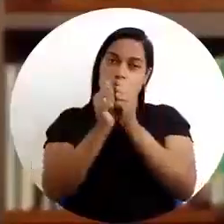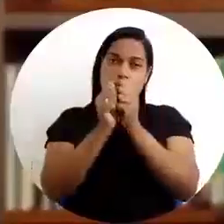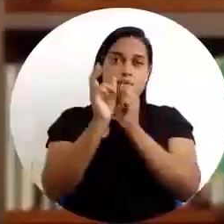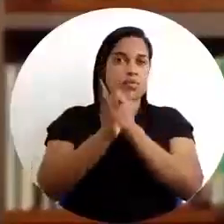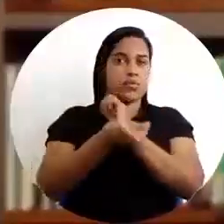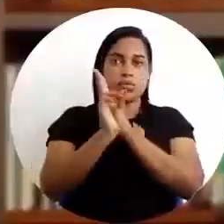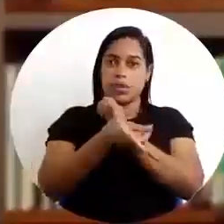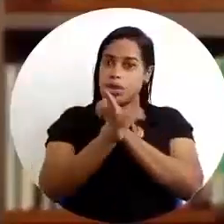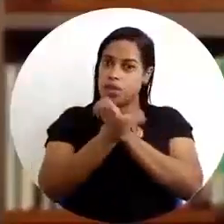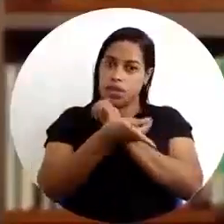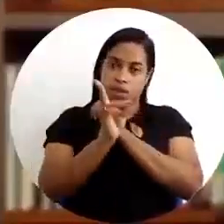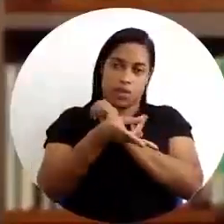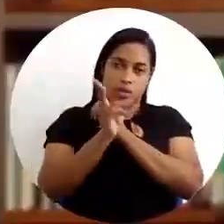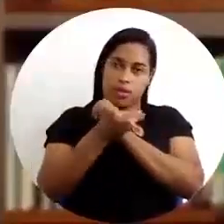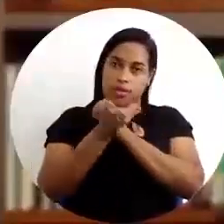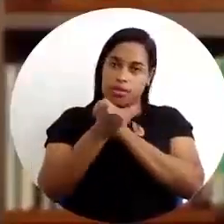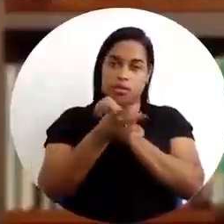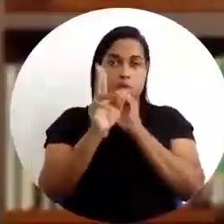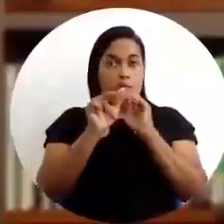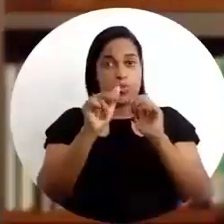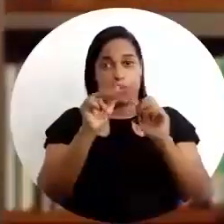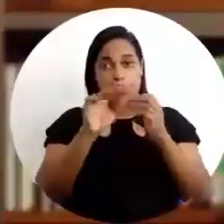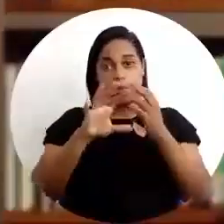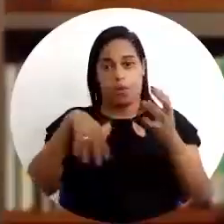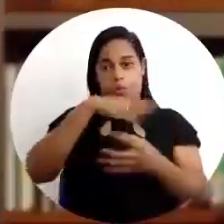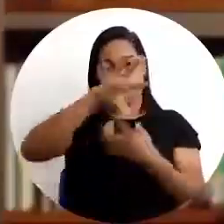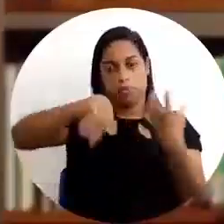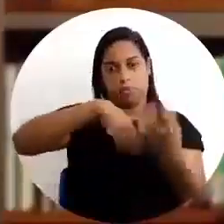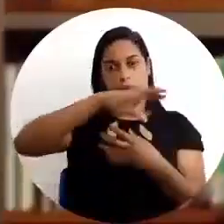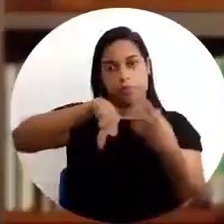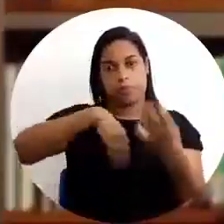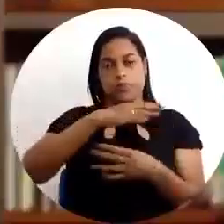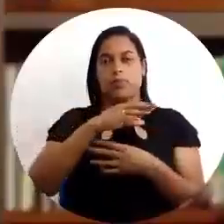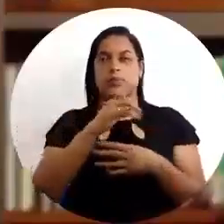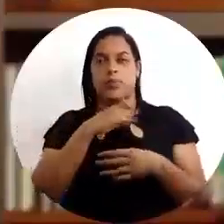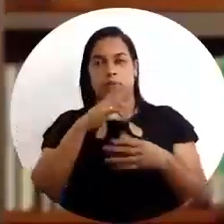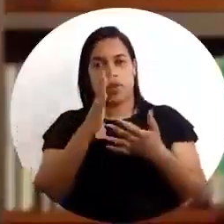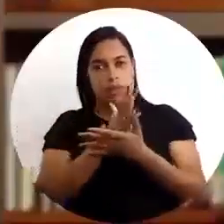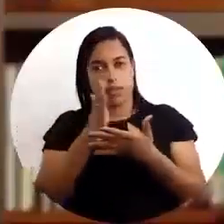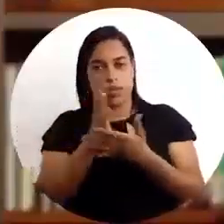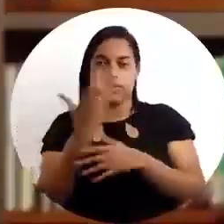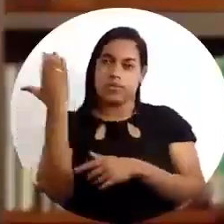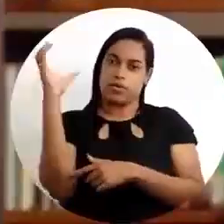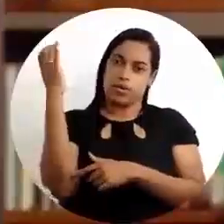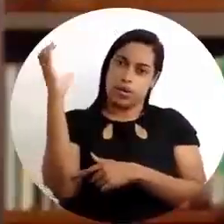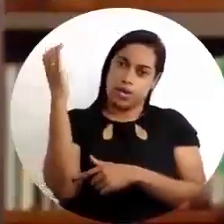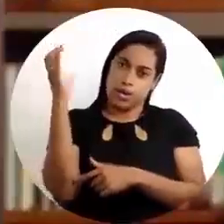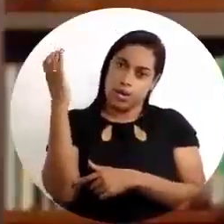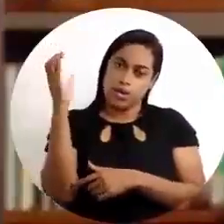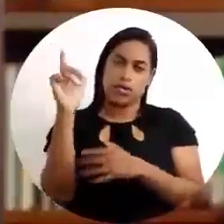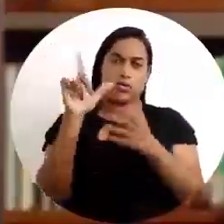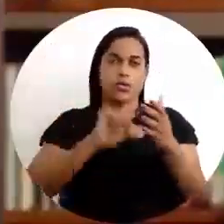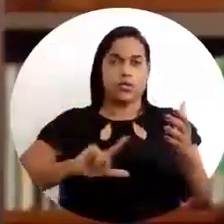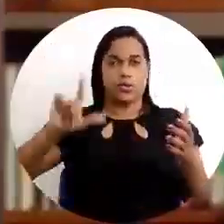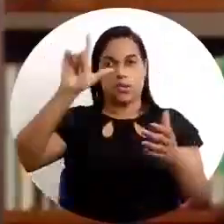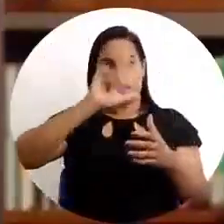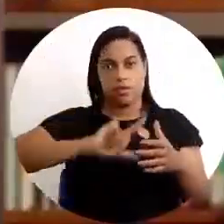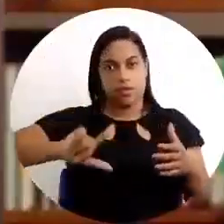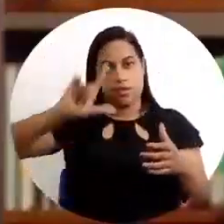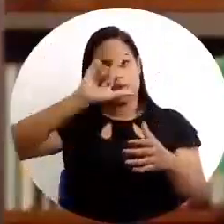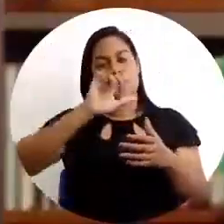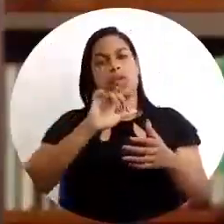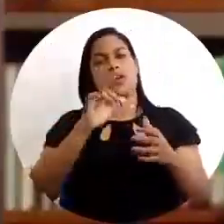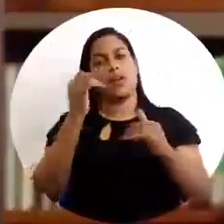estão classificados juntos, nunca estão misturados. Aí vocês têm os livros de ciências, de literatura,